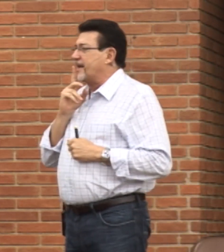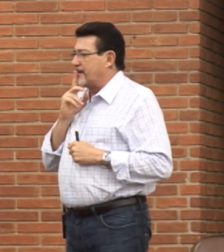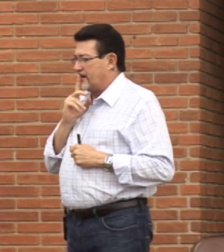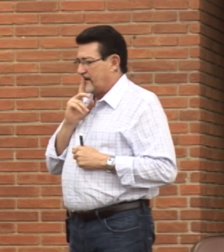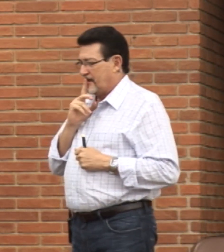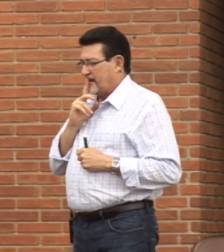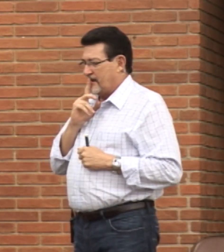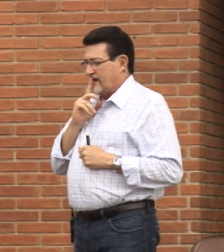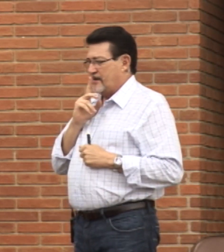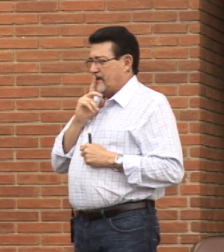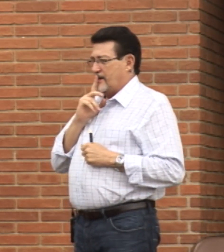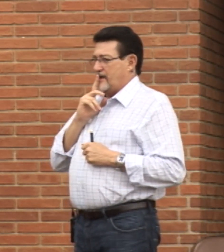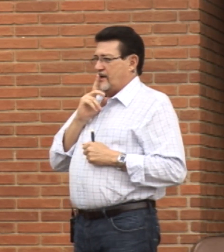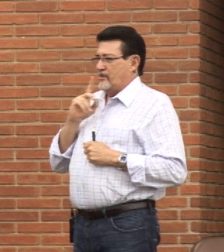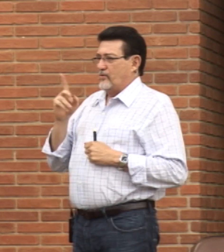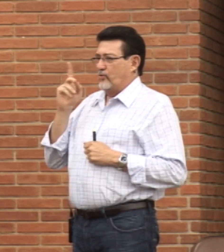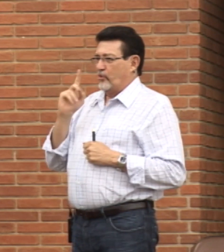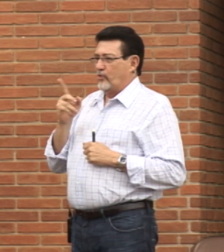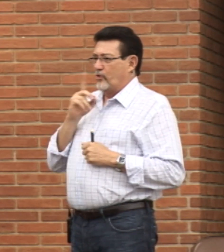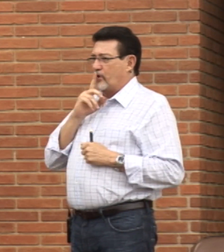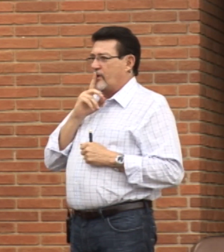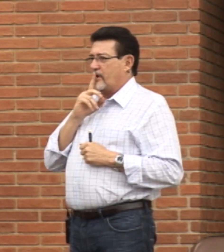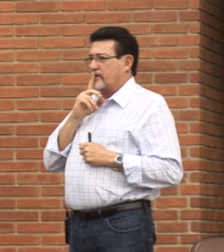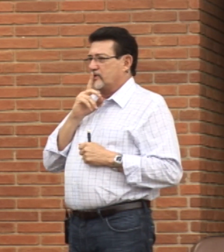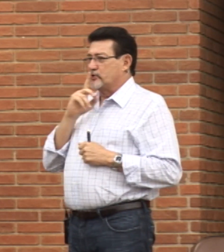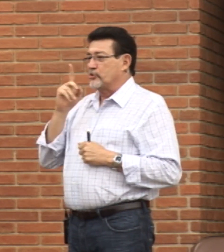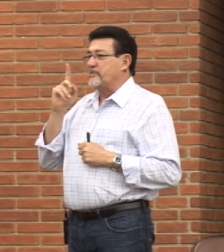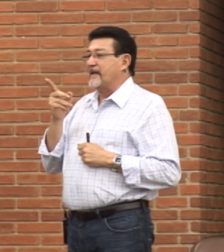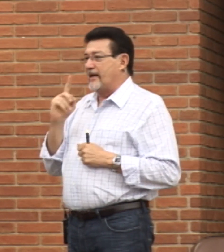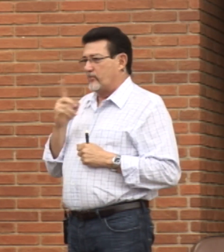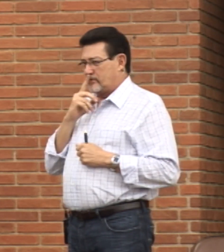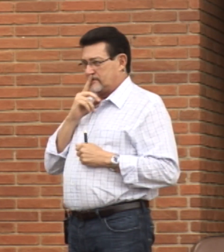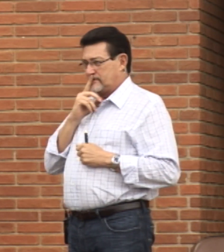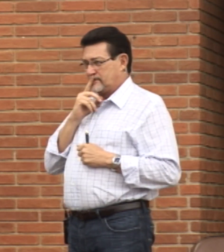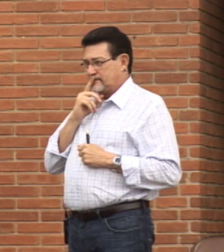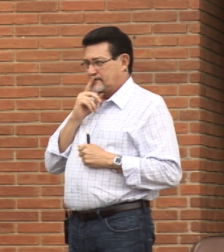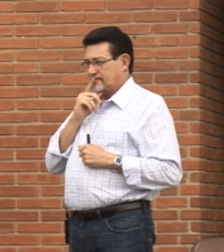cumprir o Jubileu